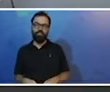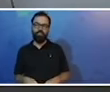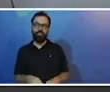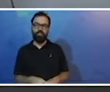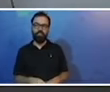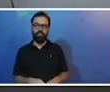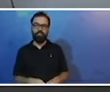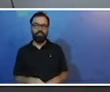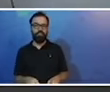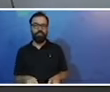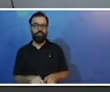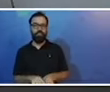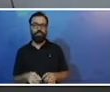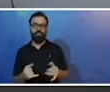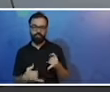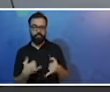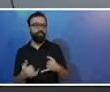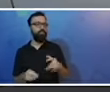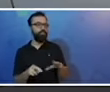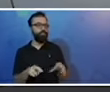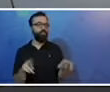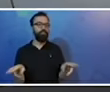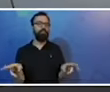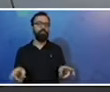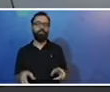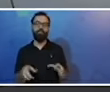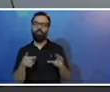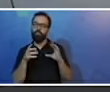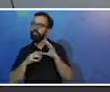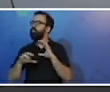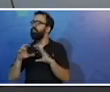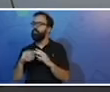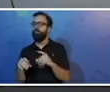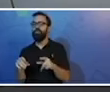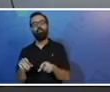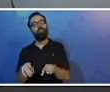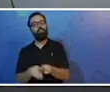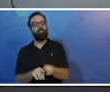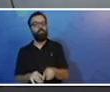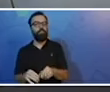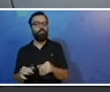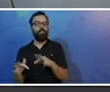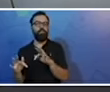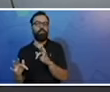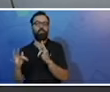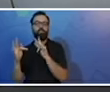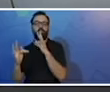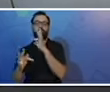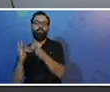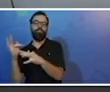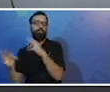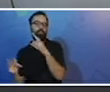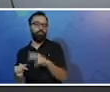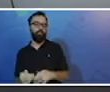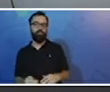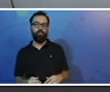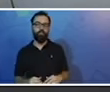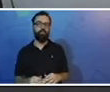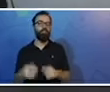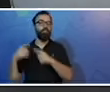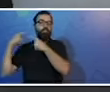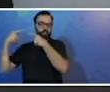todas essas brincadeiras além do ser Encantadas também são brincadeiras folclóricas que são aquelas atividades que passam